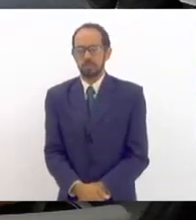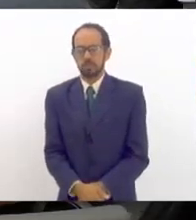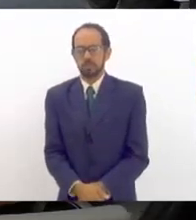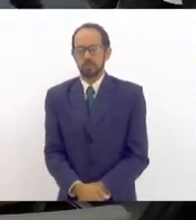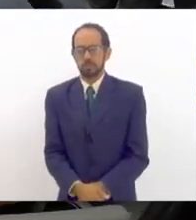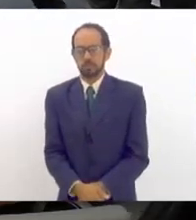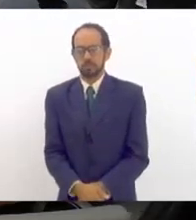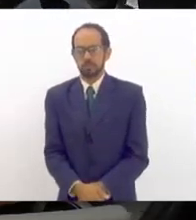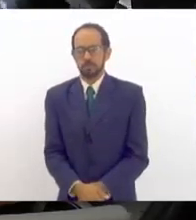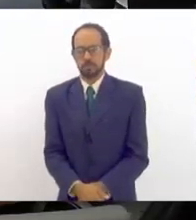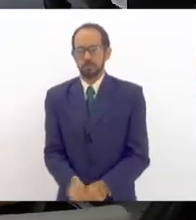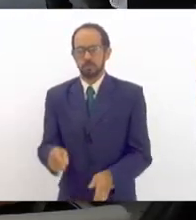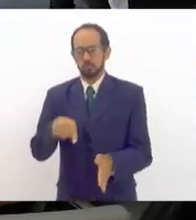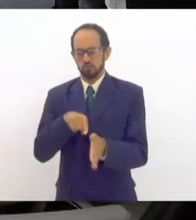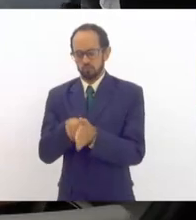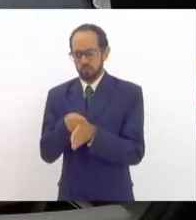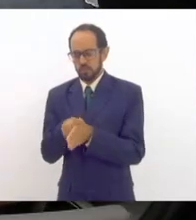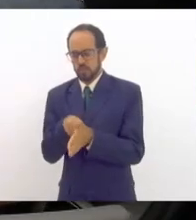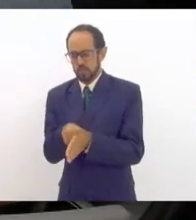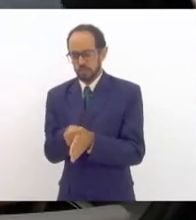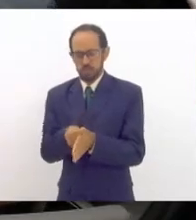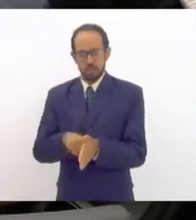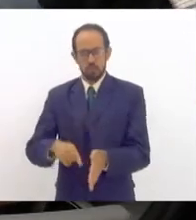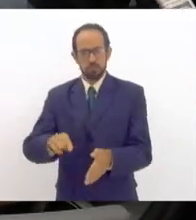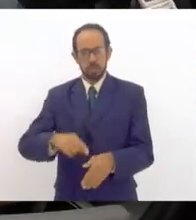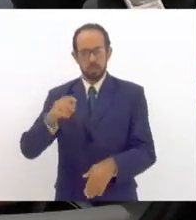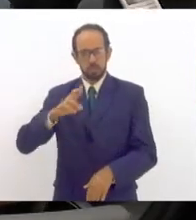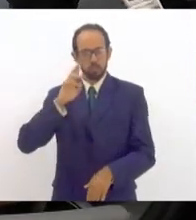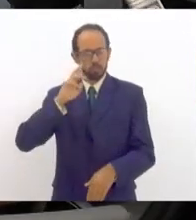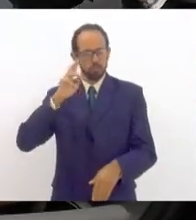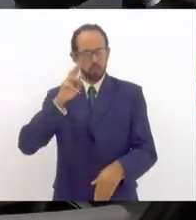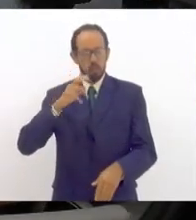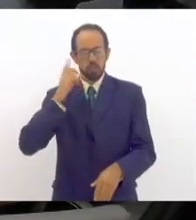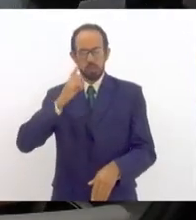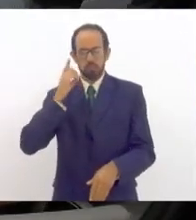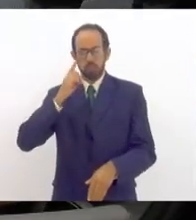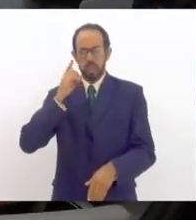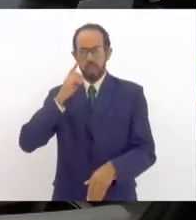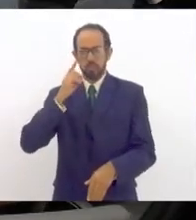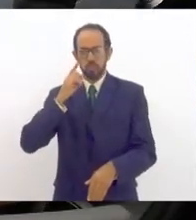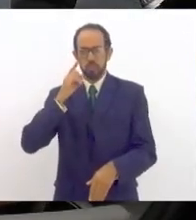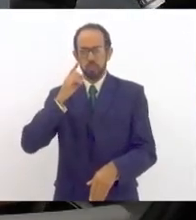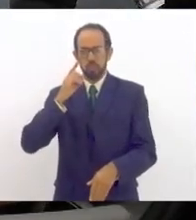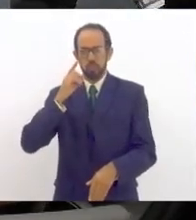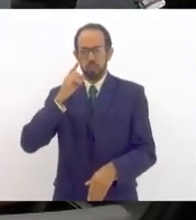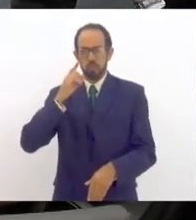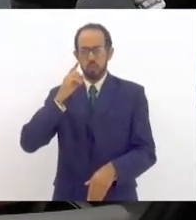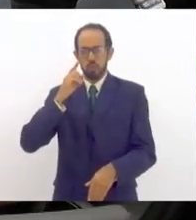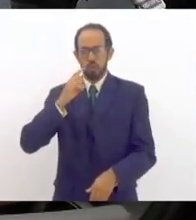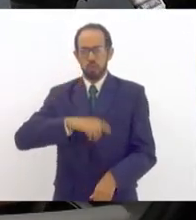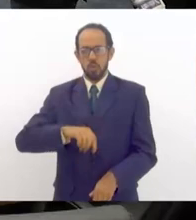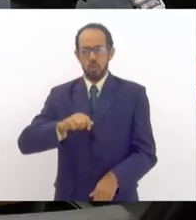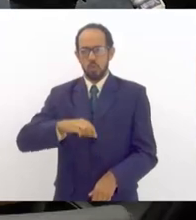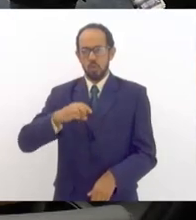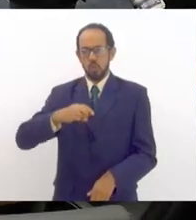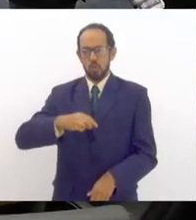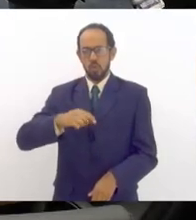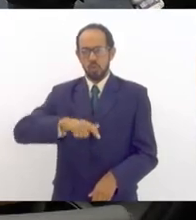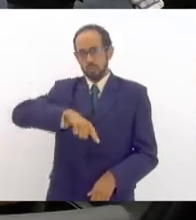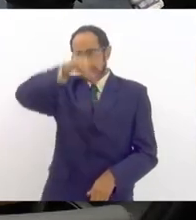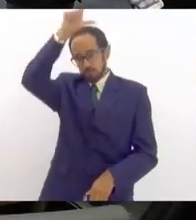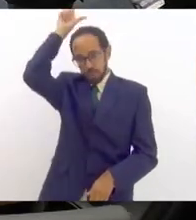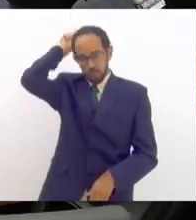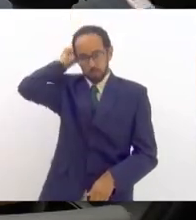verificação ao solicitado pelo nosso Deputado Luiz Paulo da Rocha pode ter cor sem o Deputado